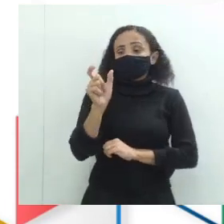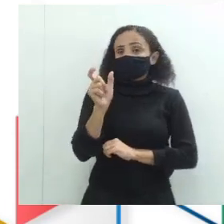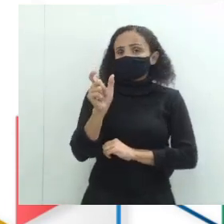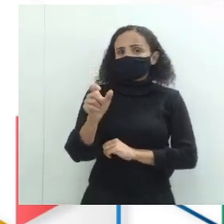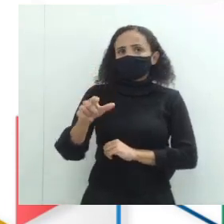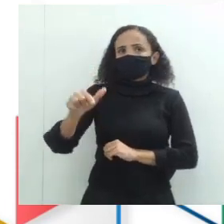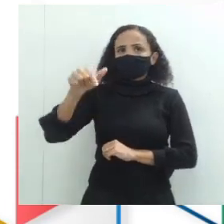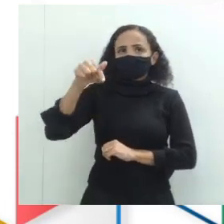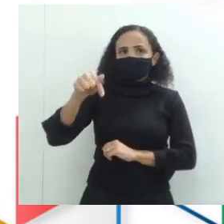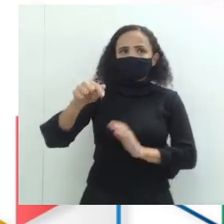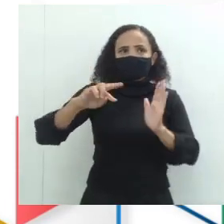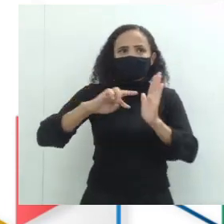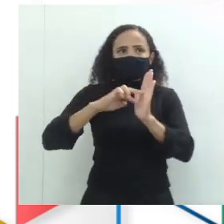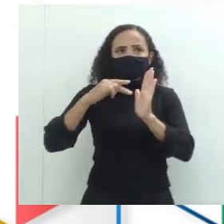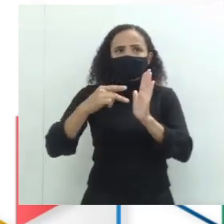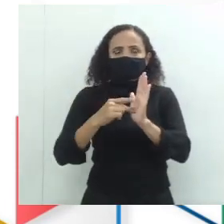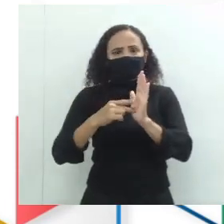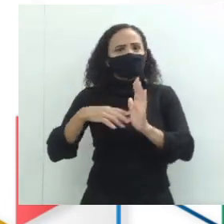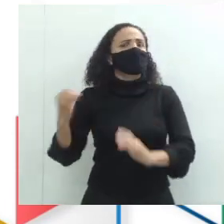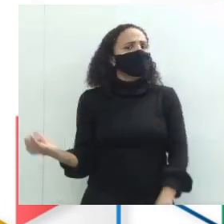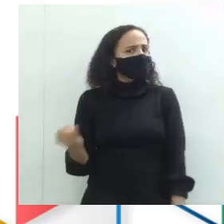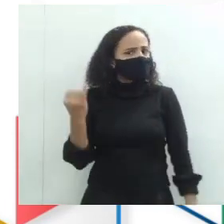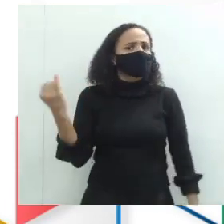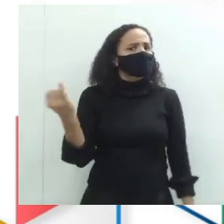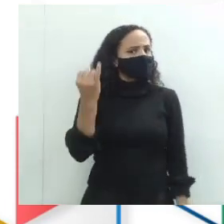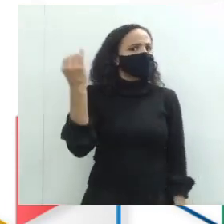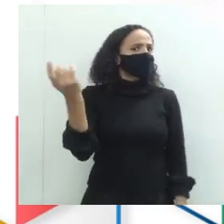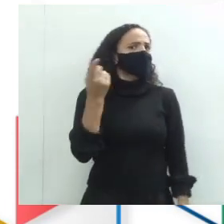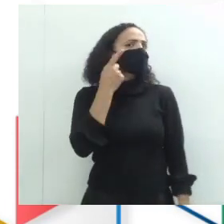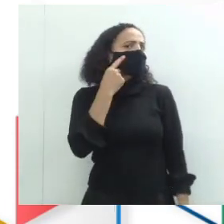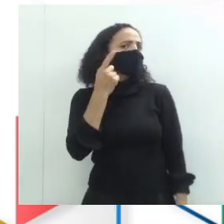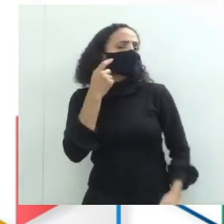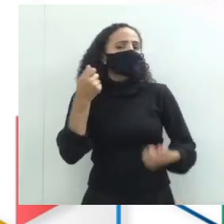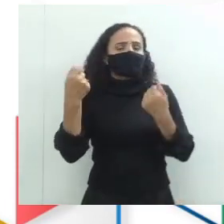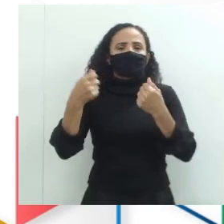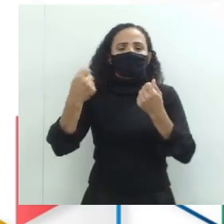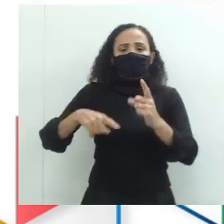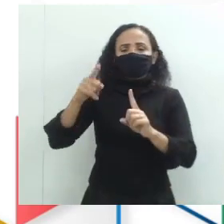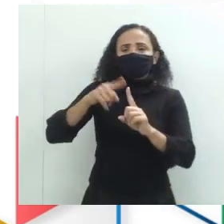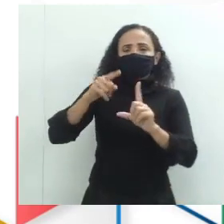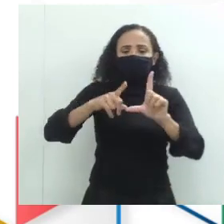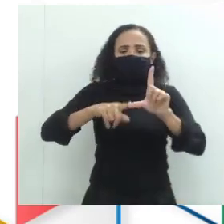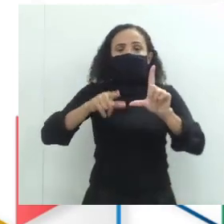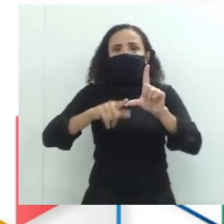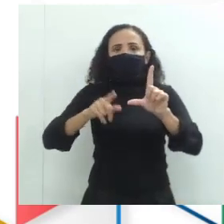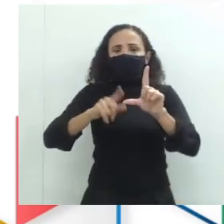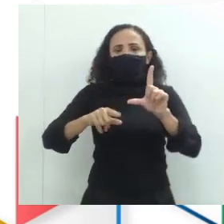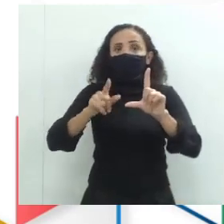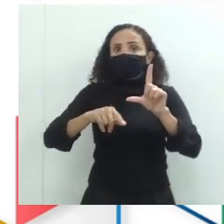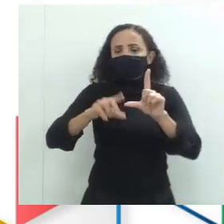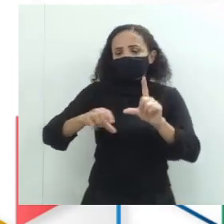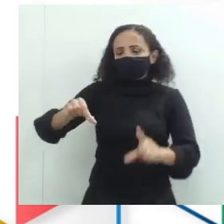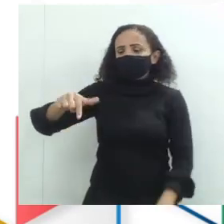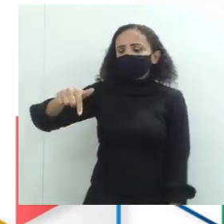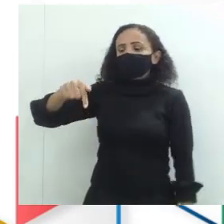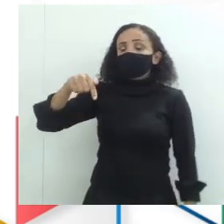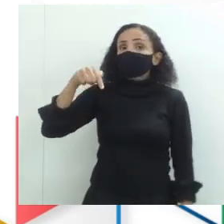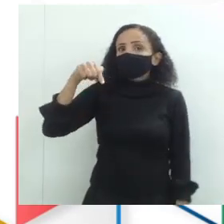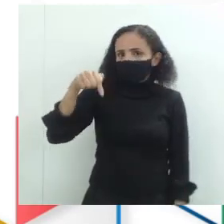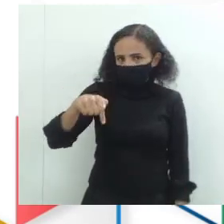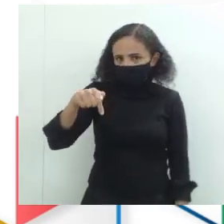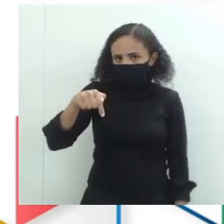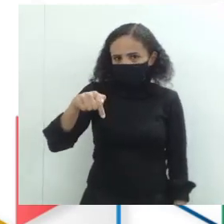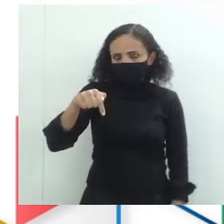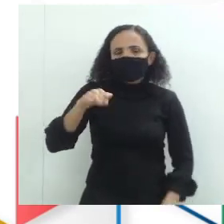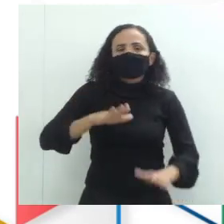representa muita matemática, então eu preciso desse letramento. quando aparecer esse Q aí,